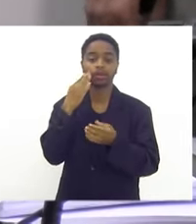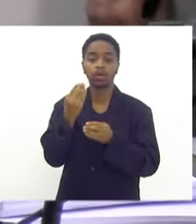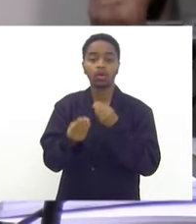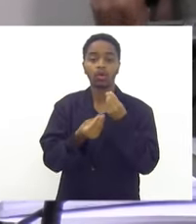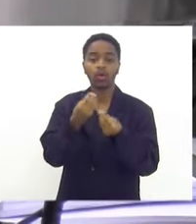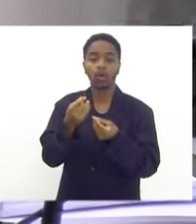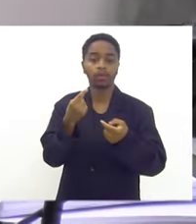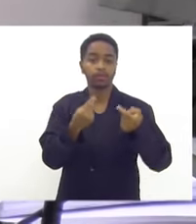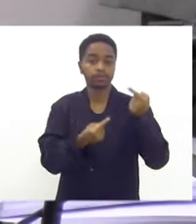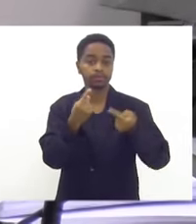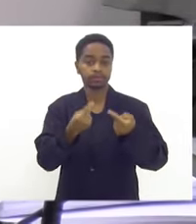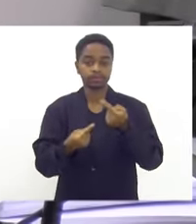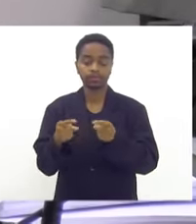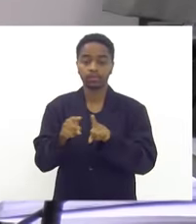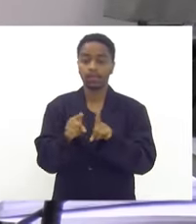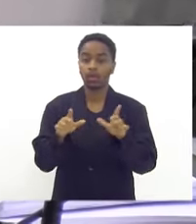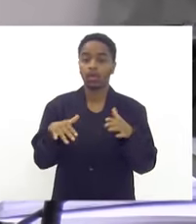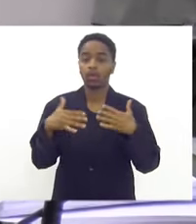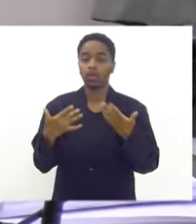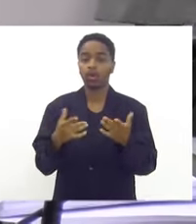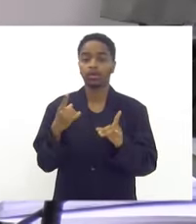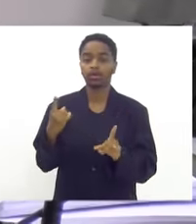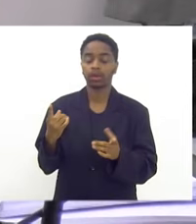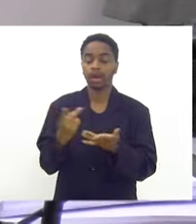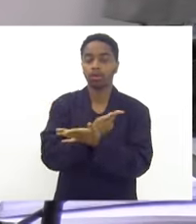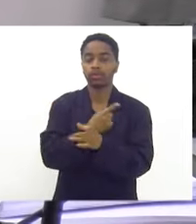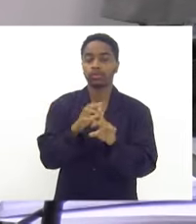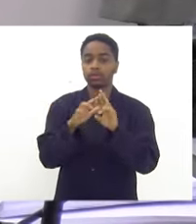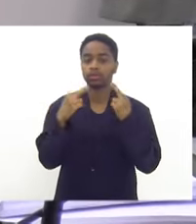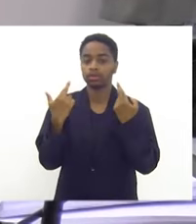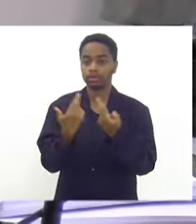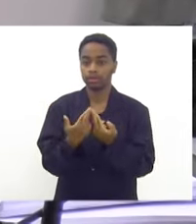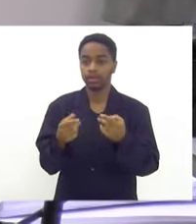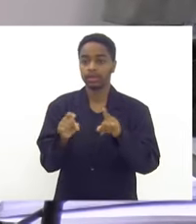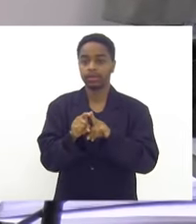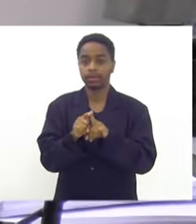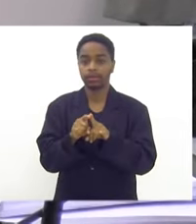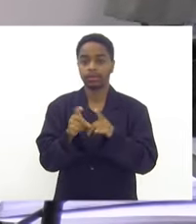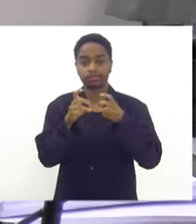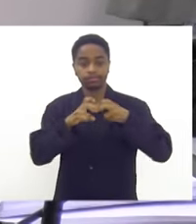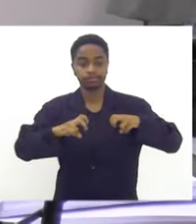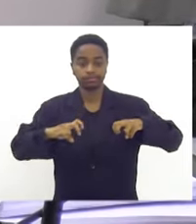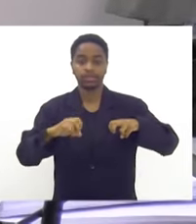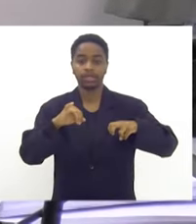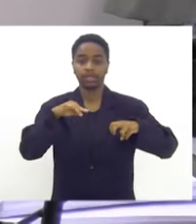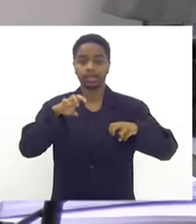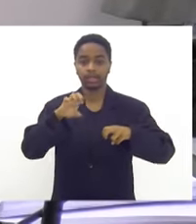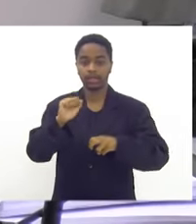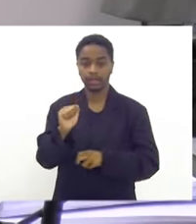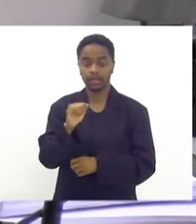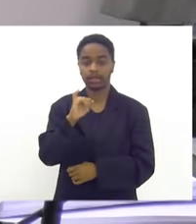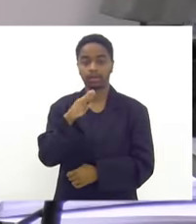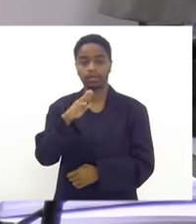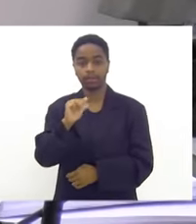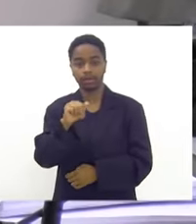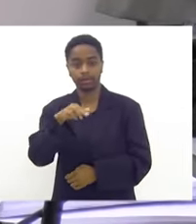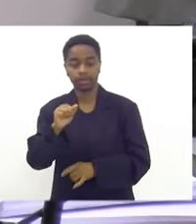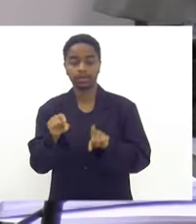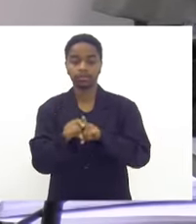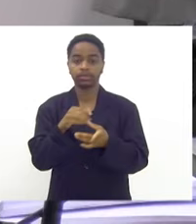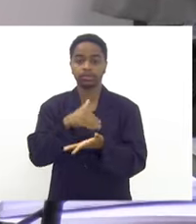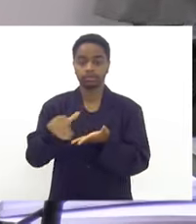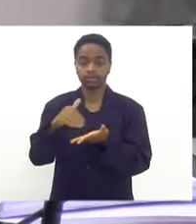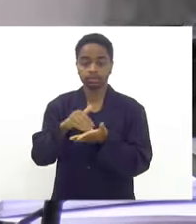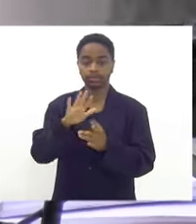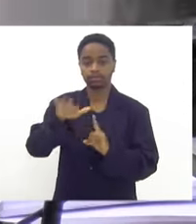essa discussão Quando vai ser marcada essa reunião para sentar o inia o Ibama e a Secret estado de Meio